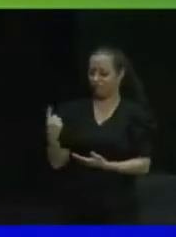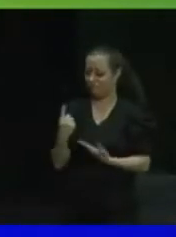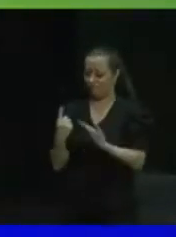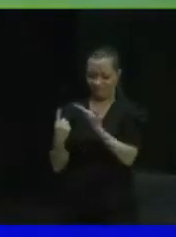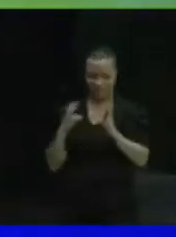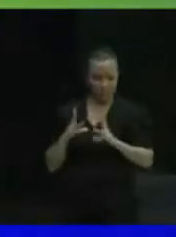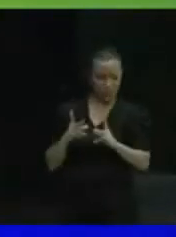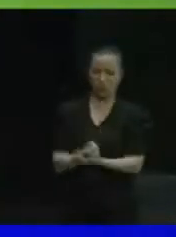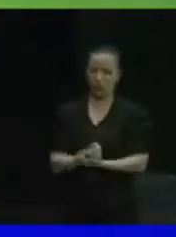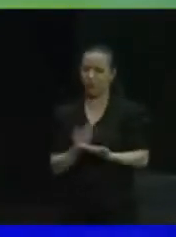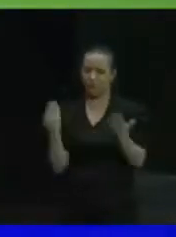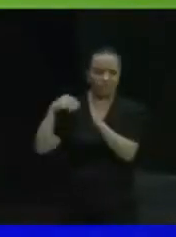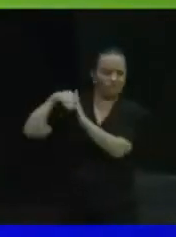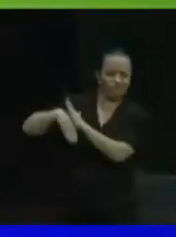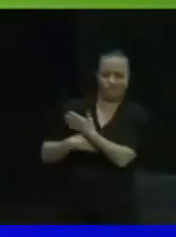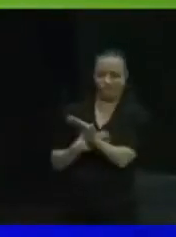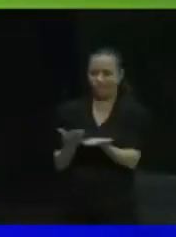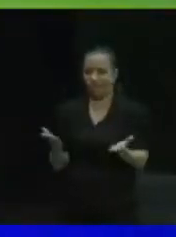e que tudo é inútil.